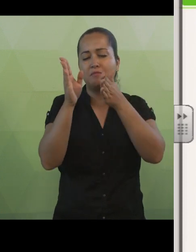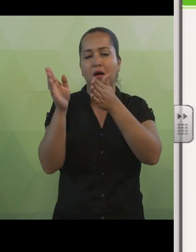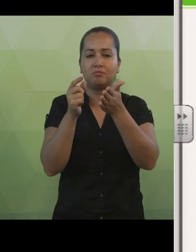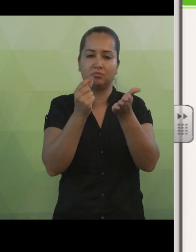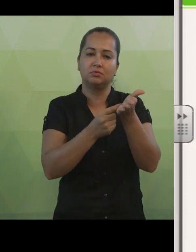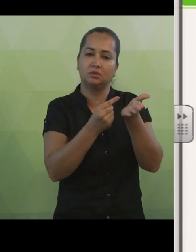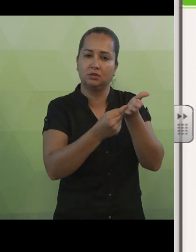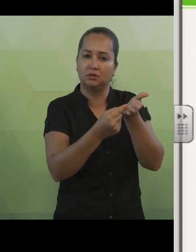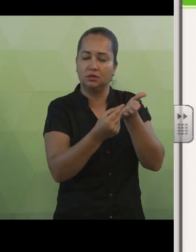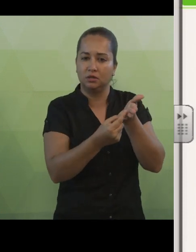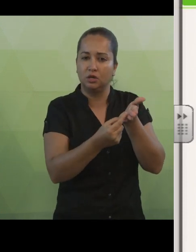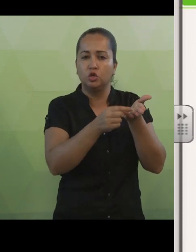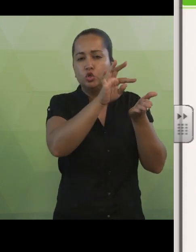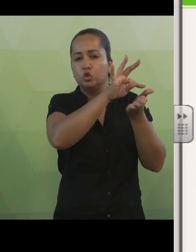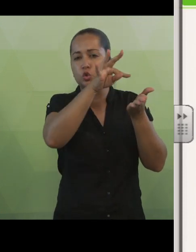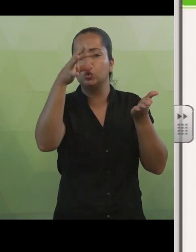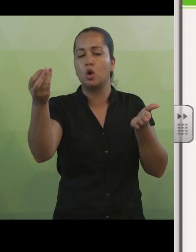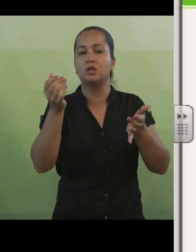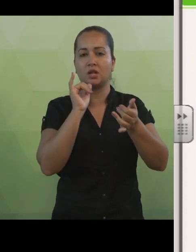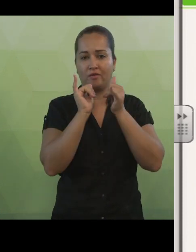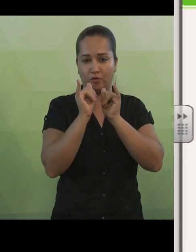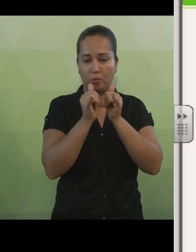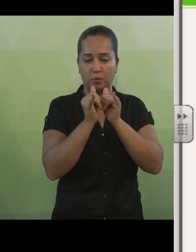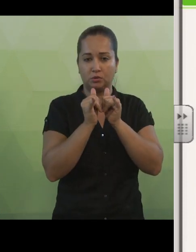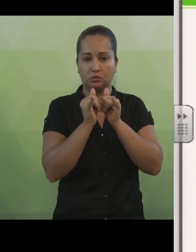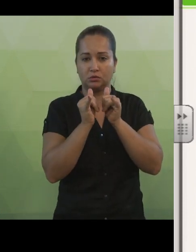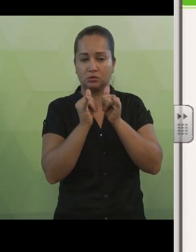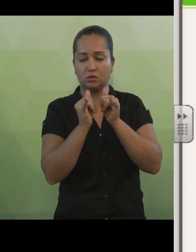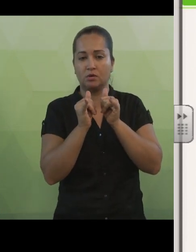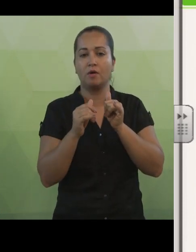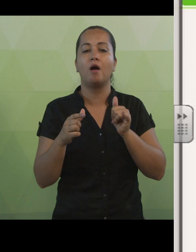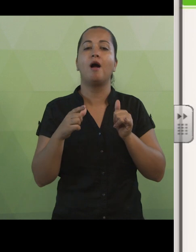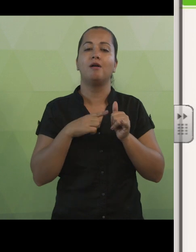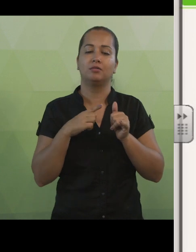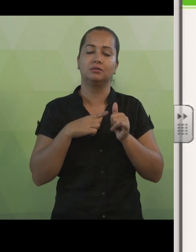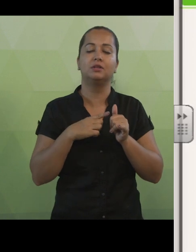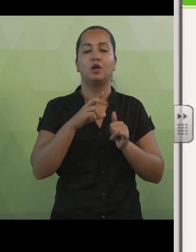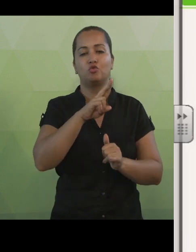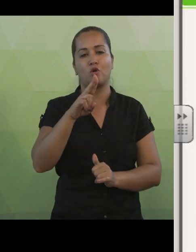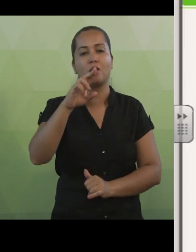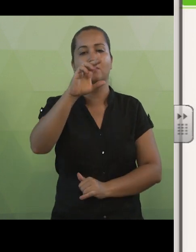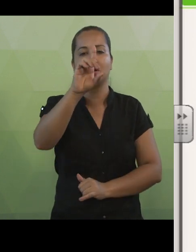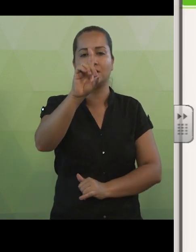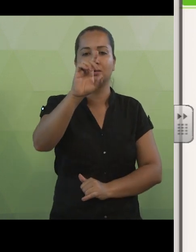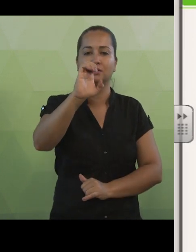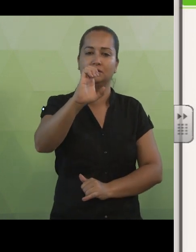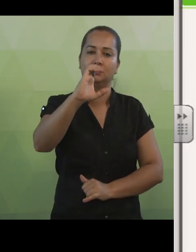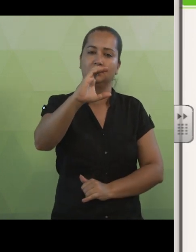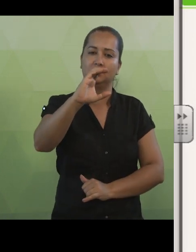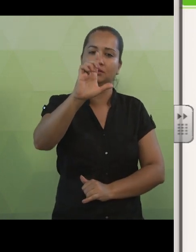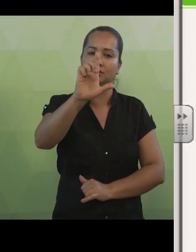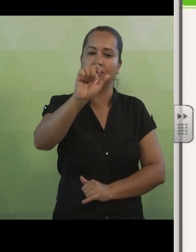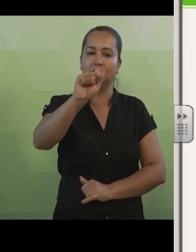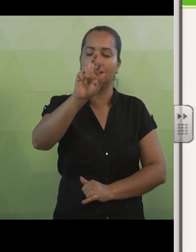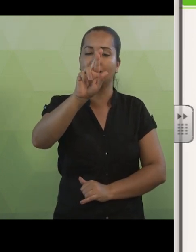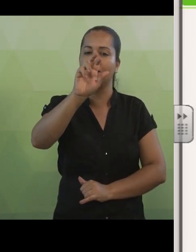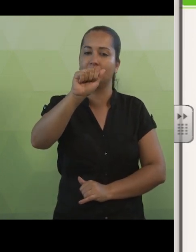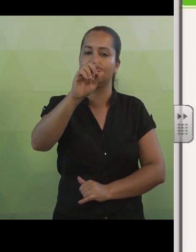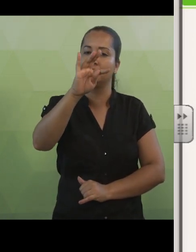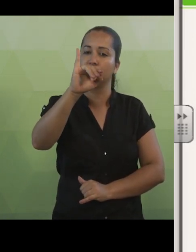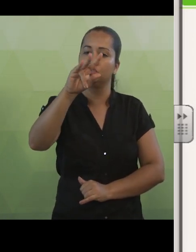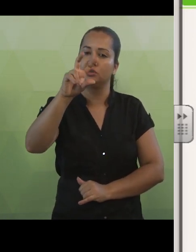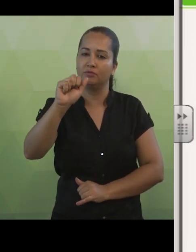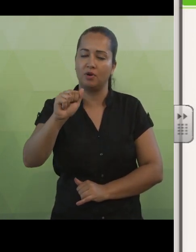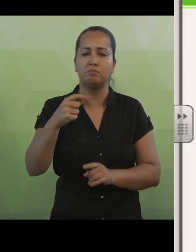key, código, todas essas informações elas são dadas através de um comando declarativo SQL. Então, por isso é chamada de restrição